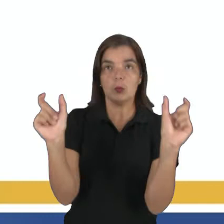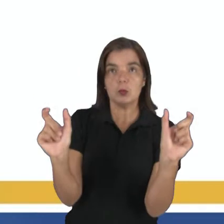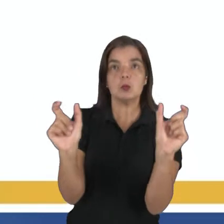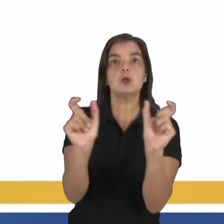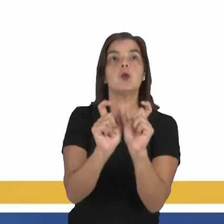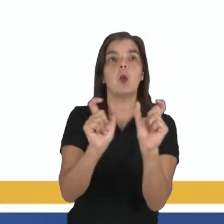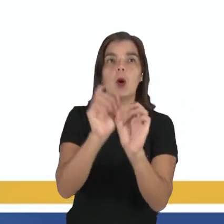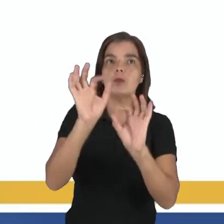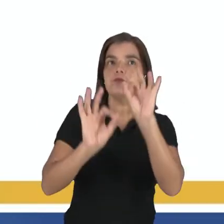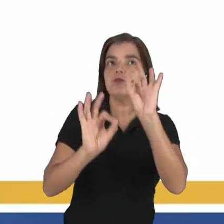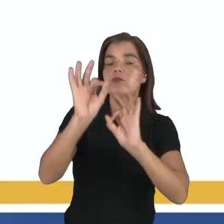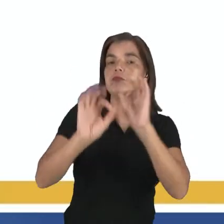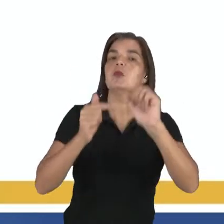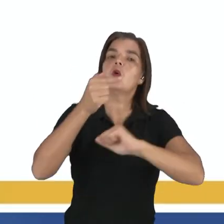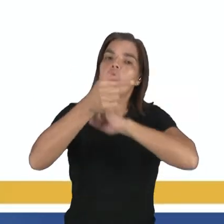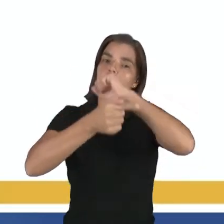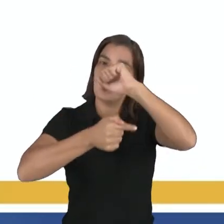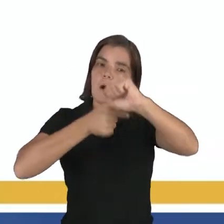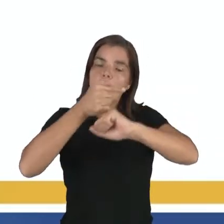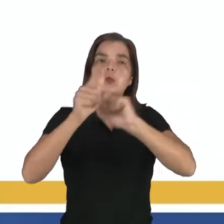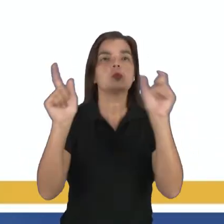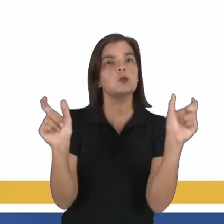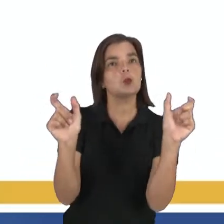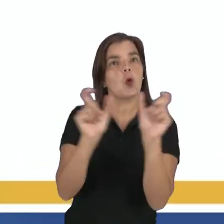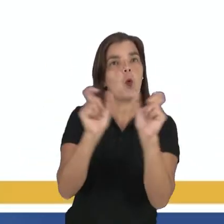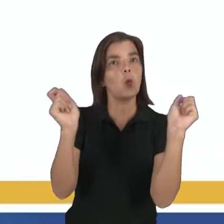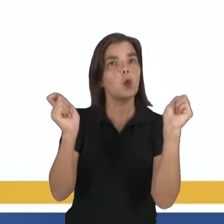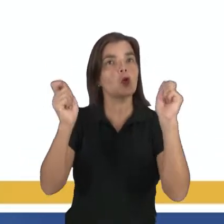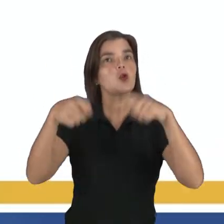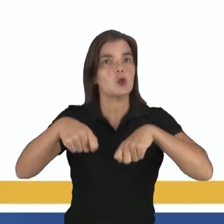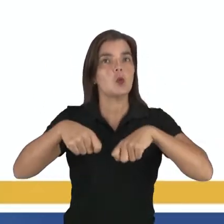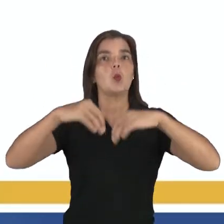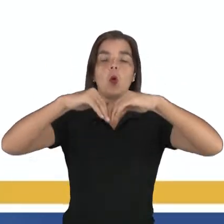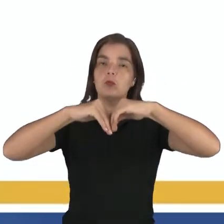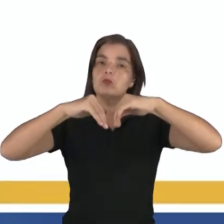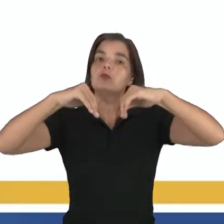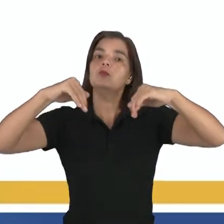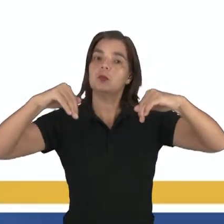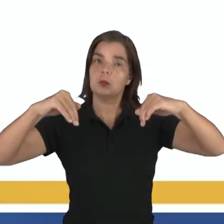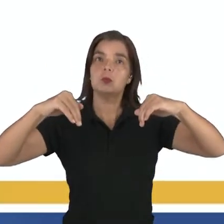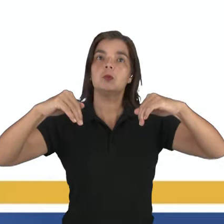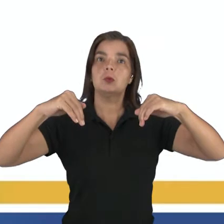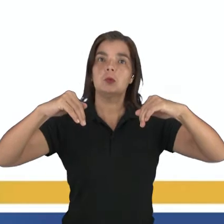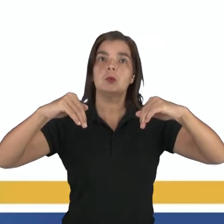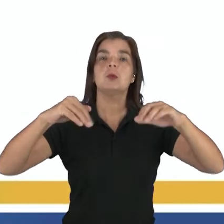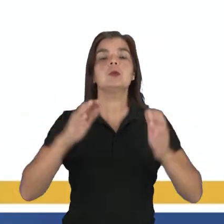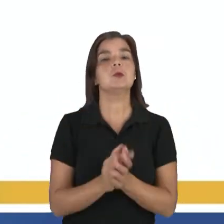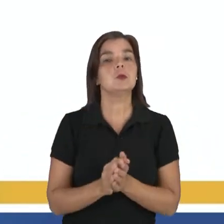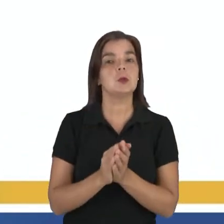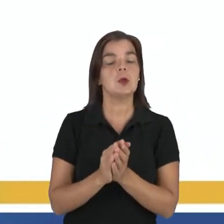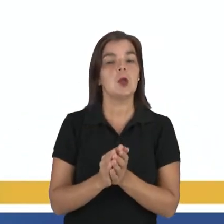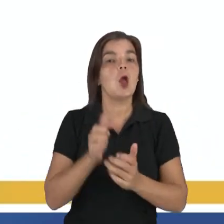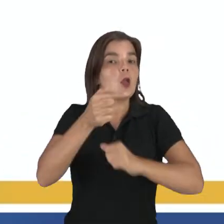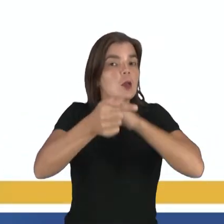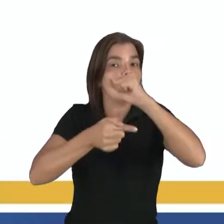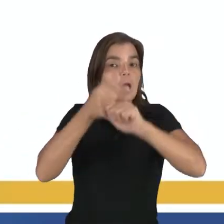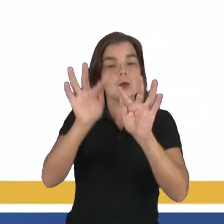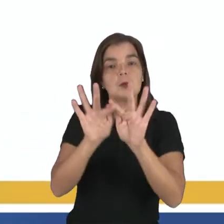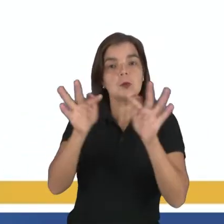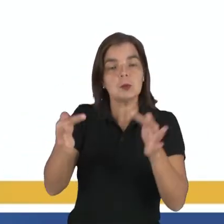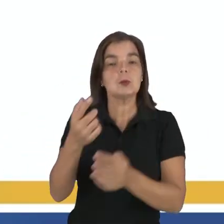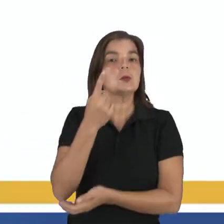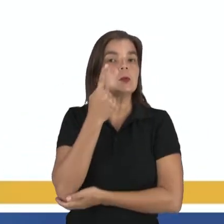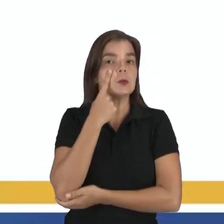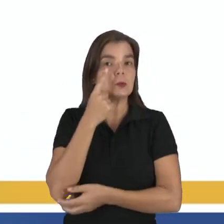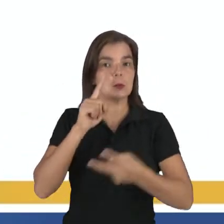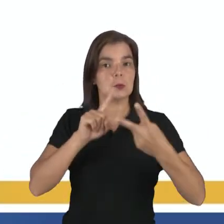compostas são formadas por átomos compostos capazes de se decompor em átomos simples. Então,